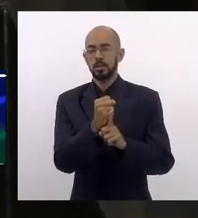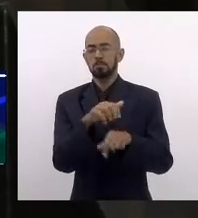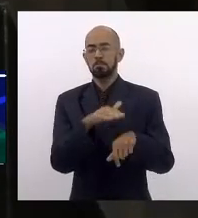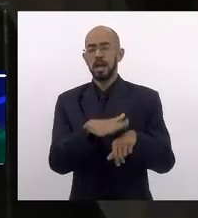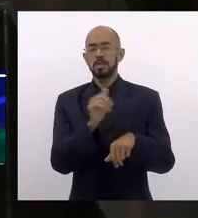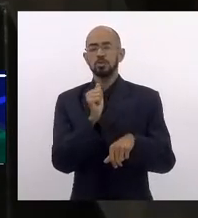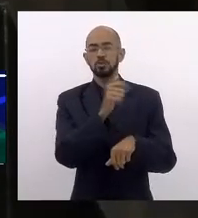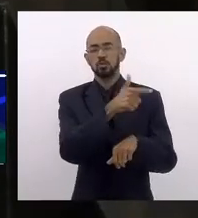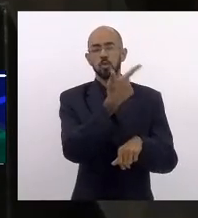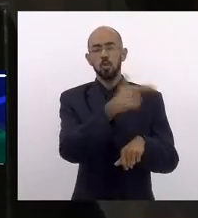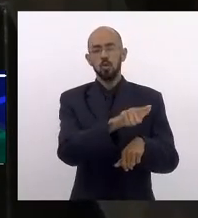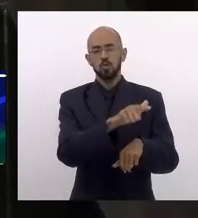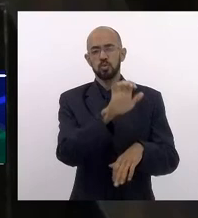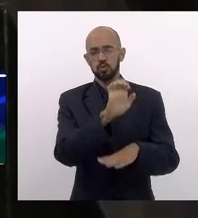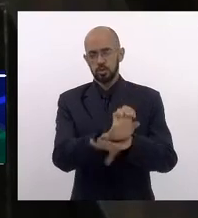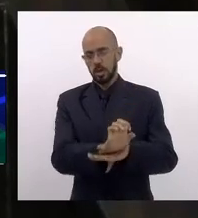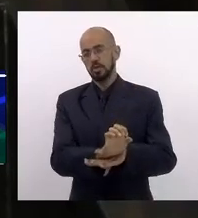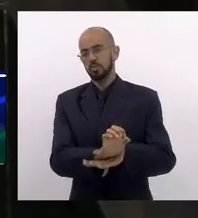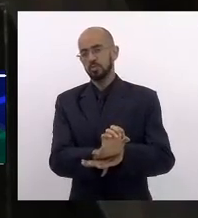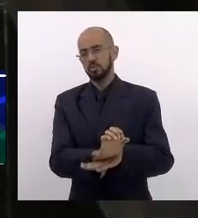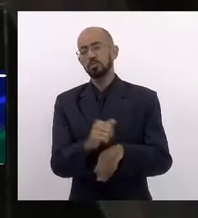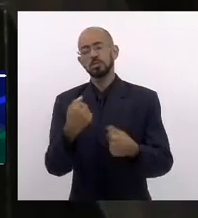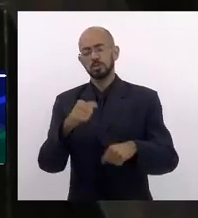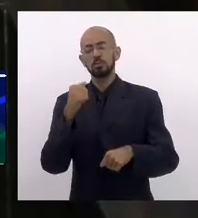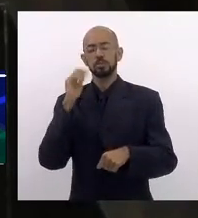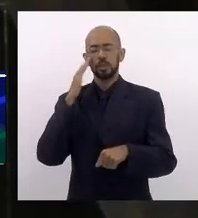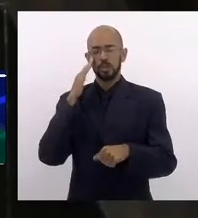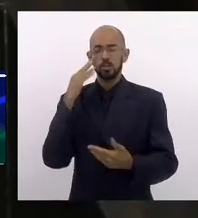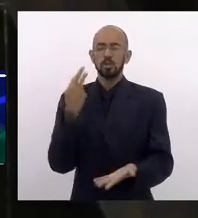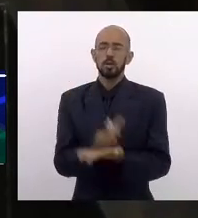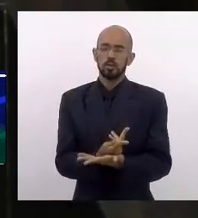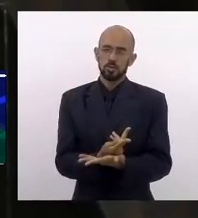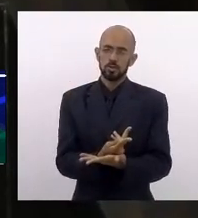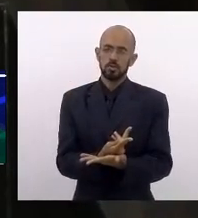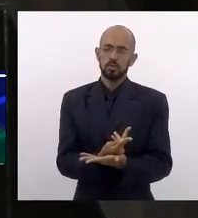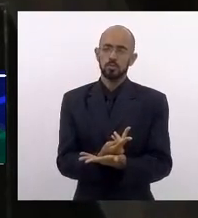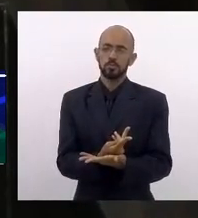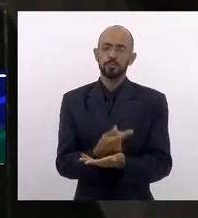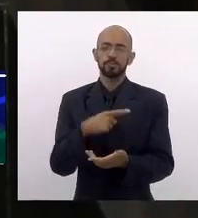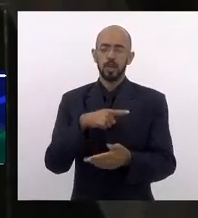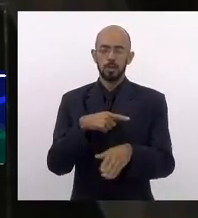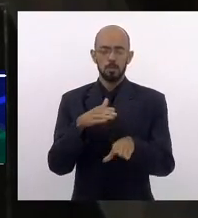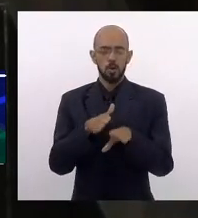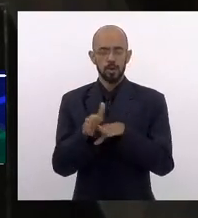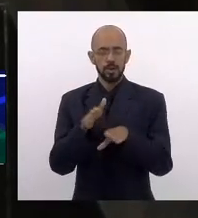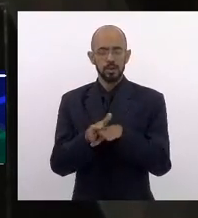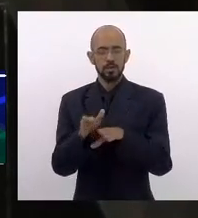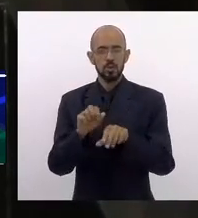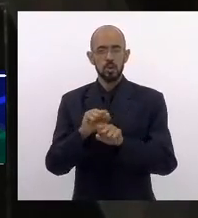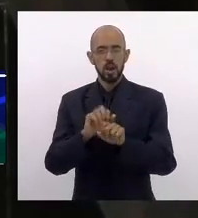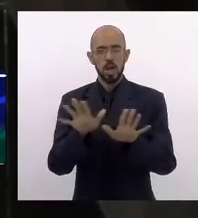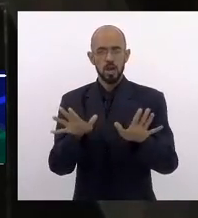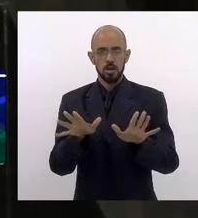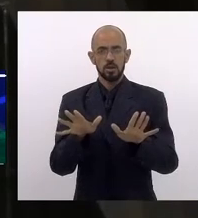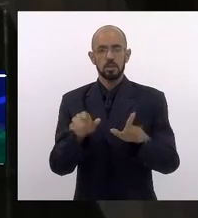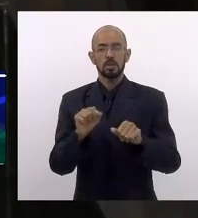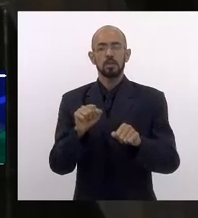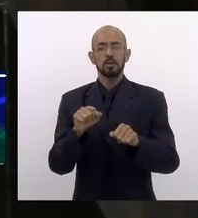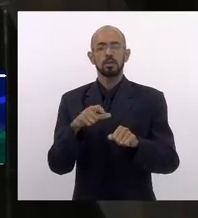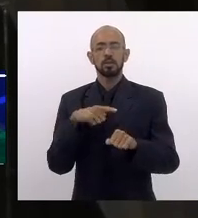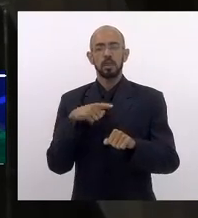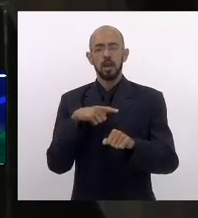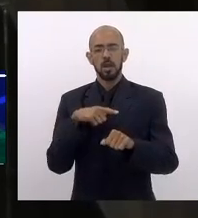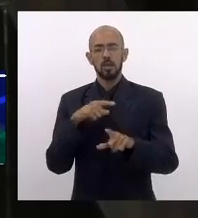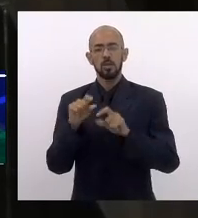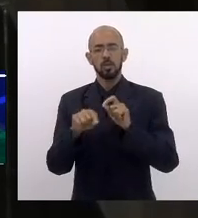é normal. Então, temos que entender o que está acontecendo. Há uma orientação tácita. Há uma orientação, há um processo